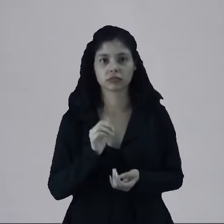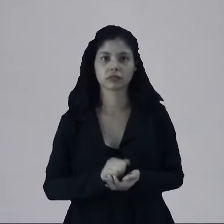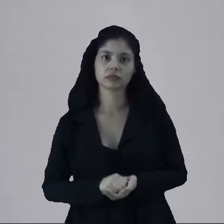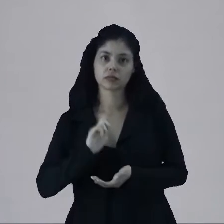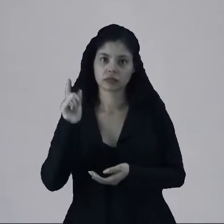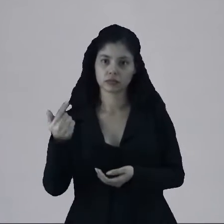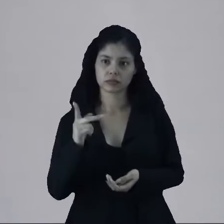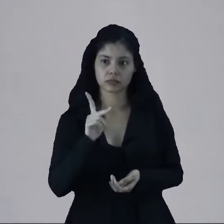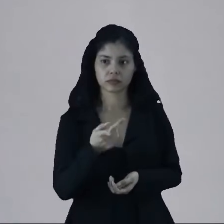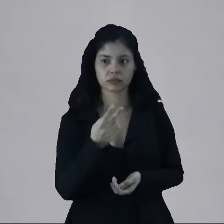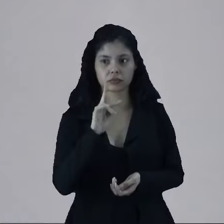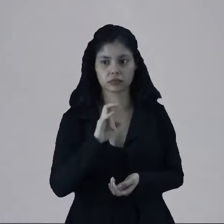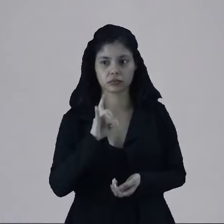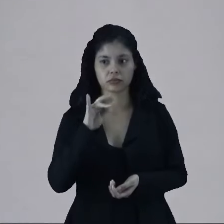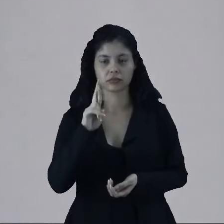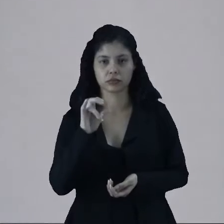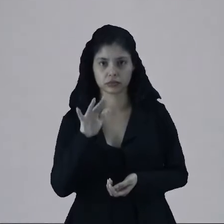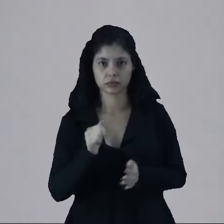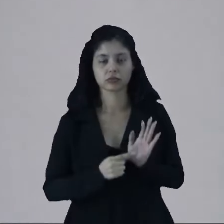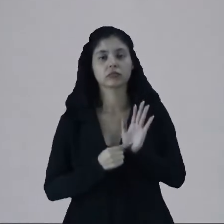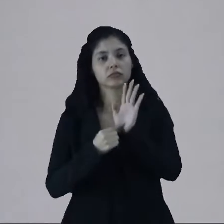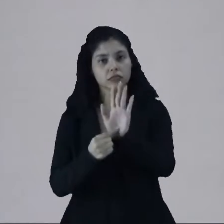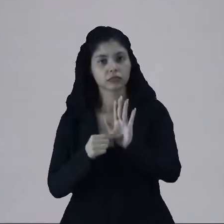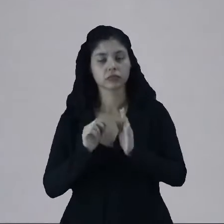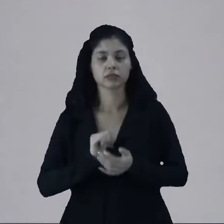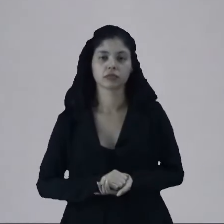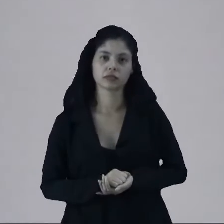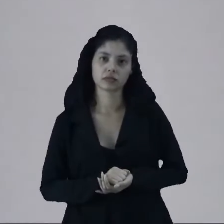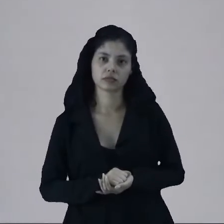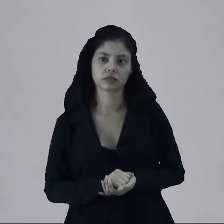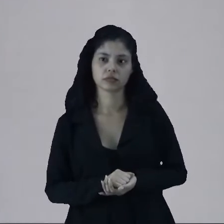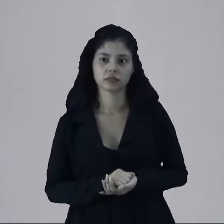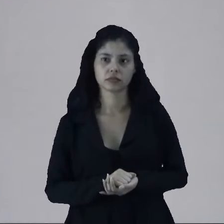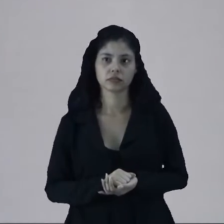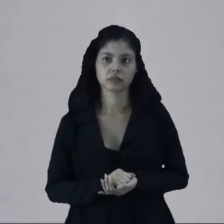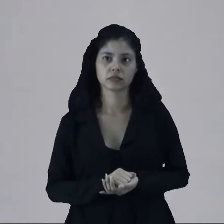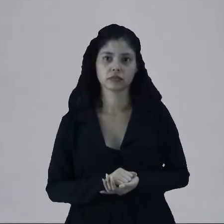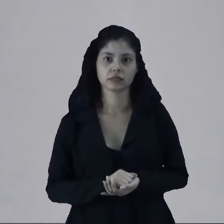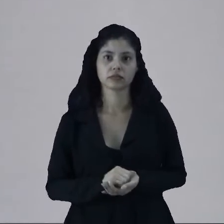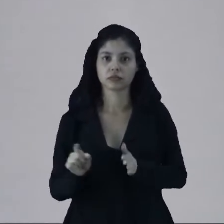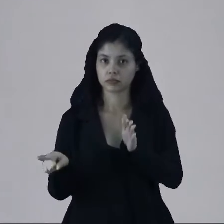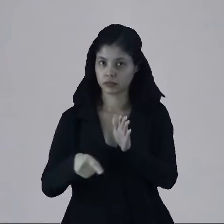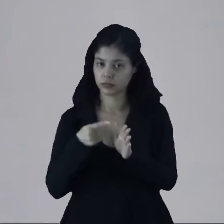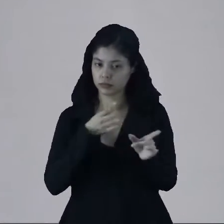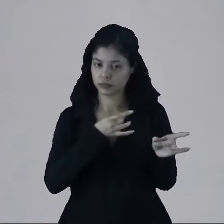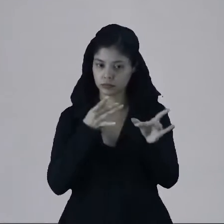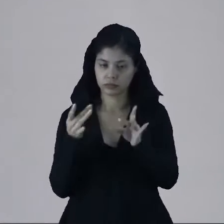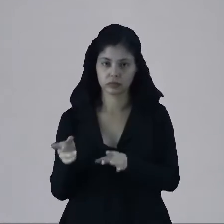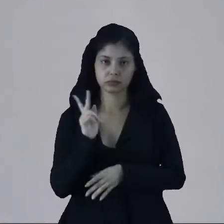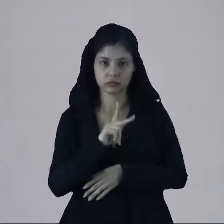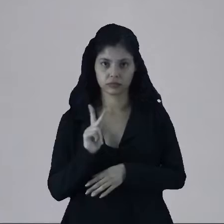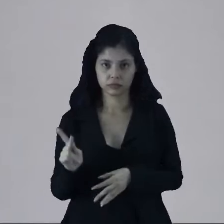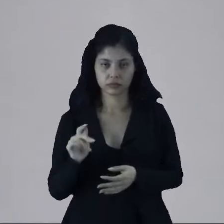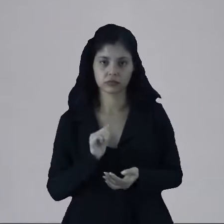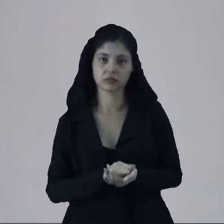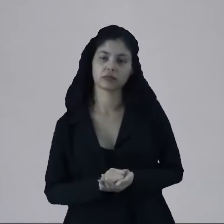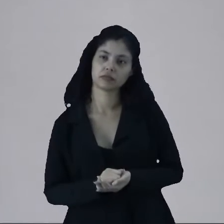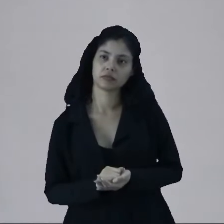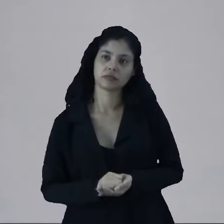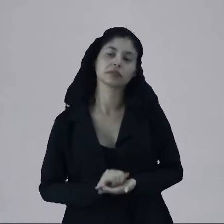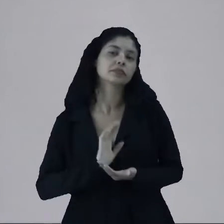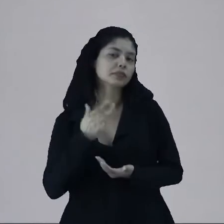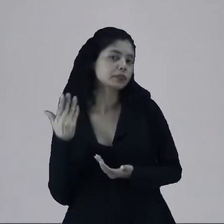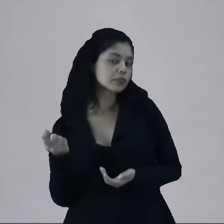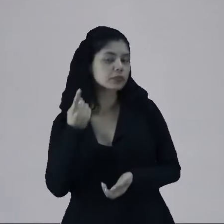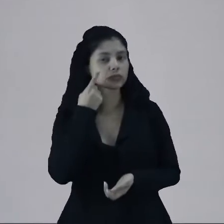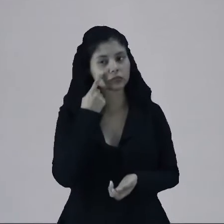tratado naquele do que está sendo representado naquele heredograma. Então, a primeira dica do prof é essa. Quando vê